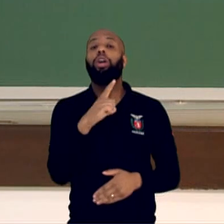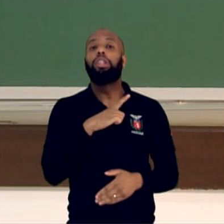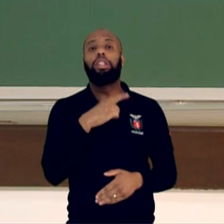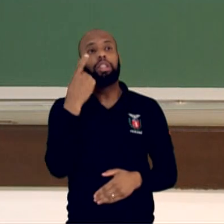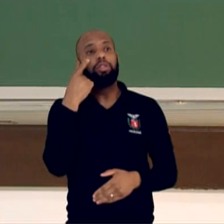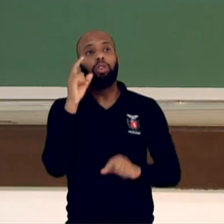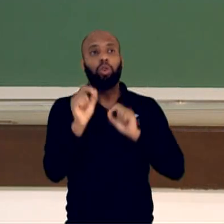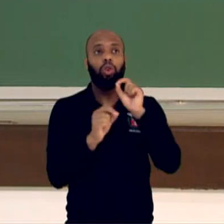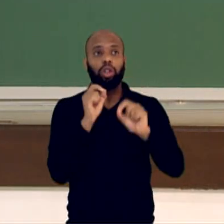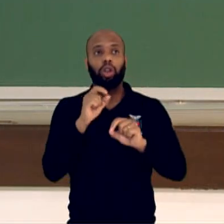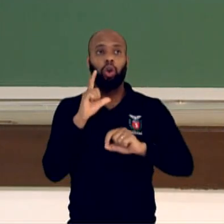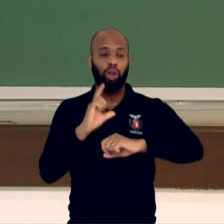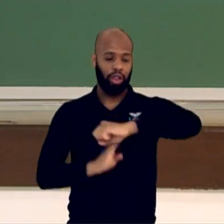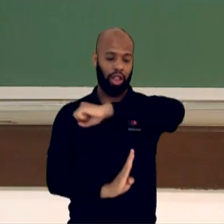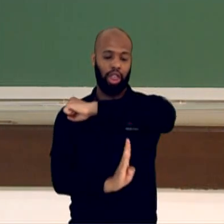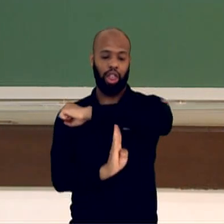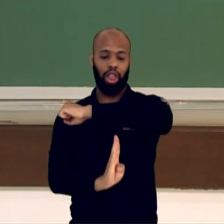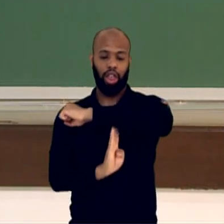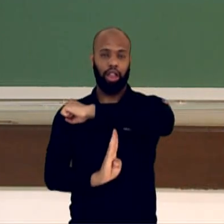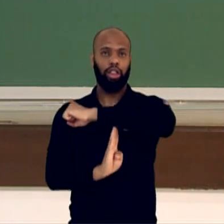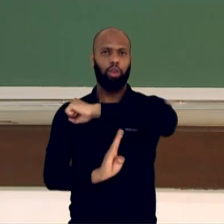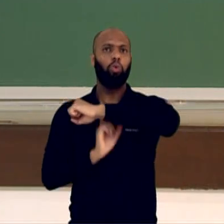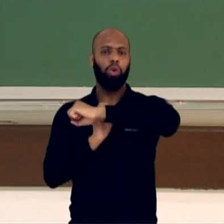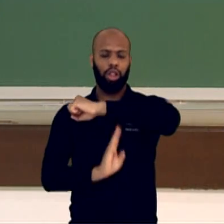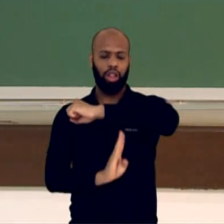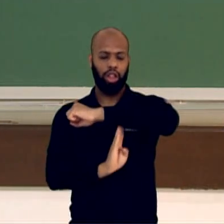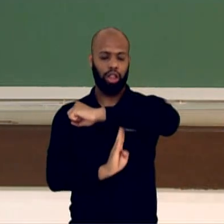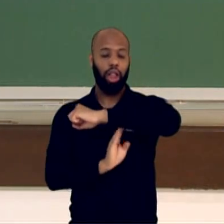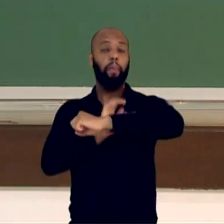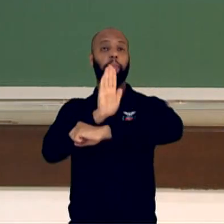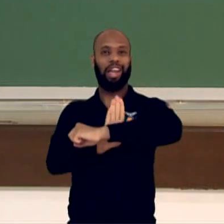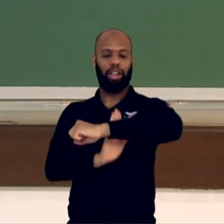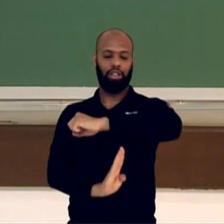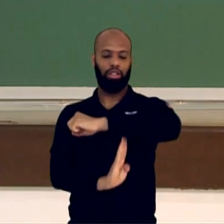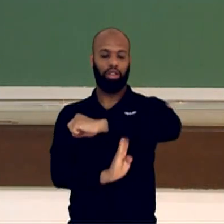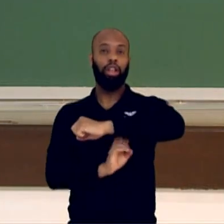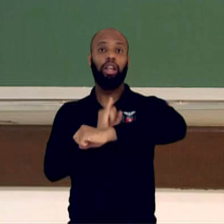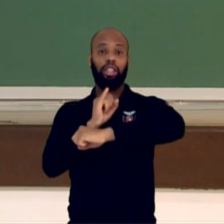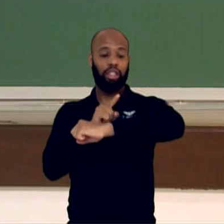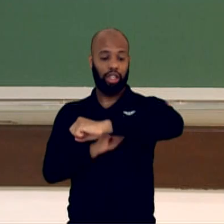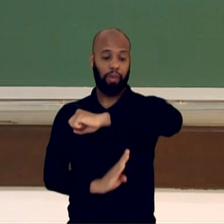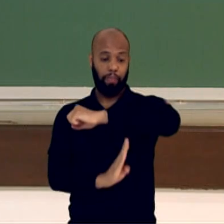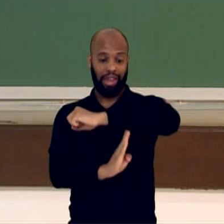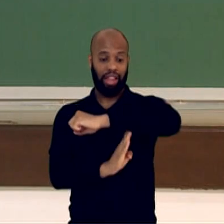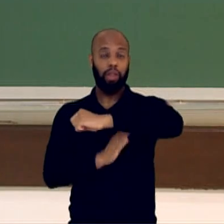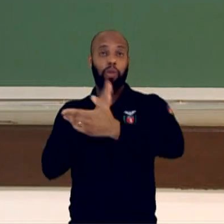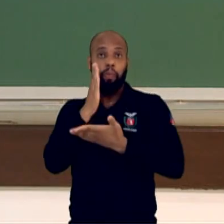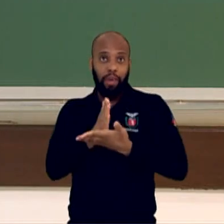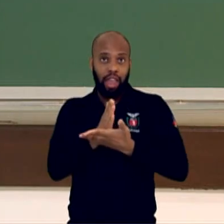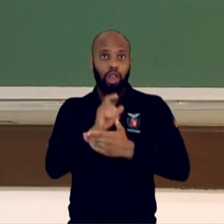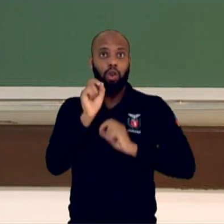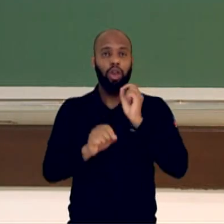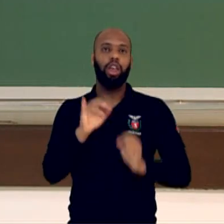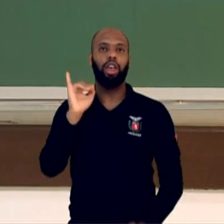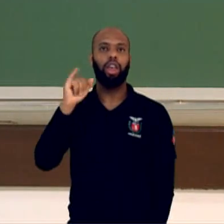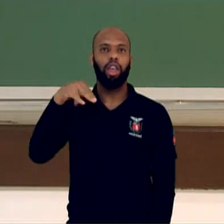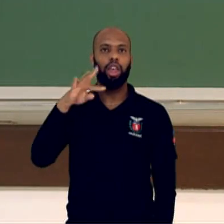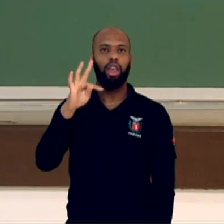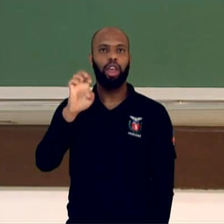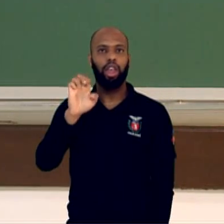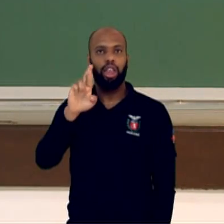procurar? O que está no meio. O que está no meio? O ponto fixo. Se o ponto fixo está no meio, a gente está vendo uma alavanca